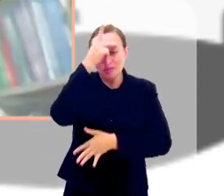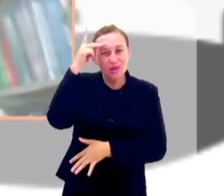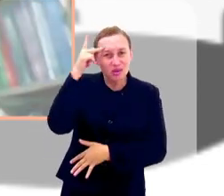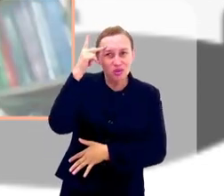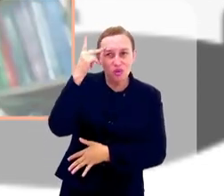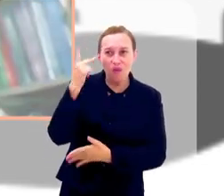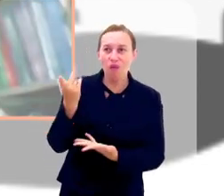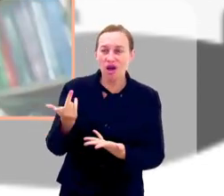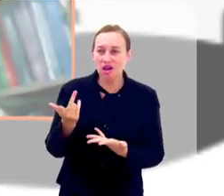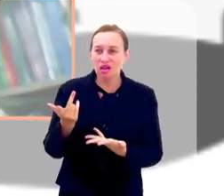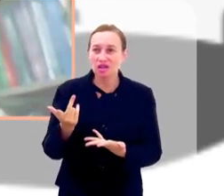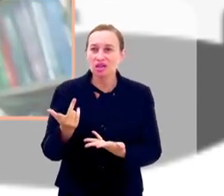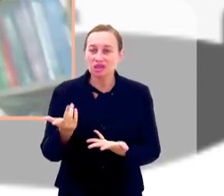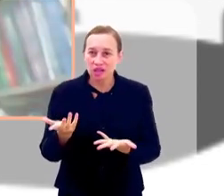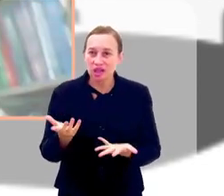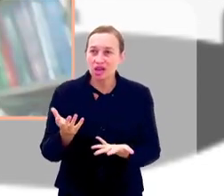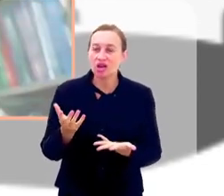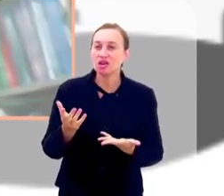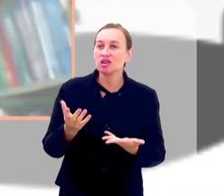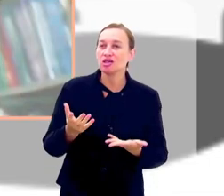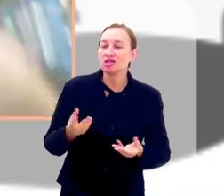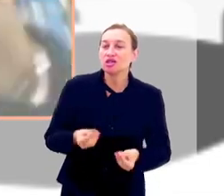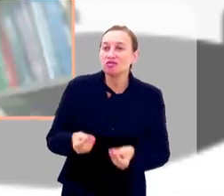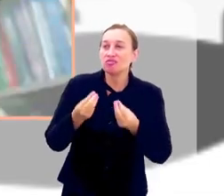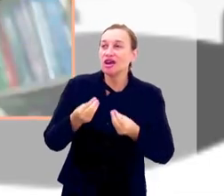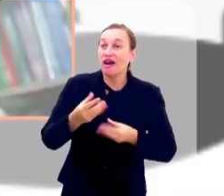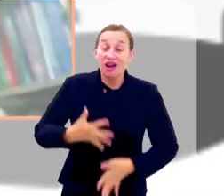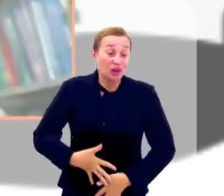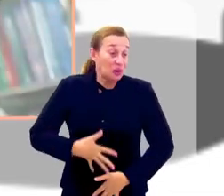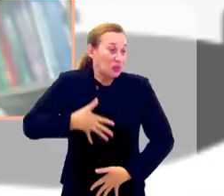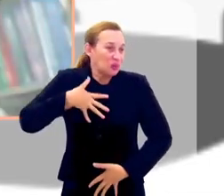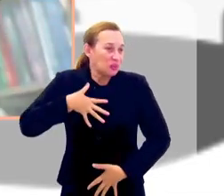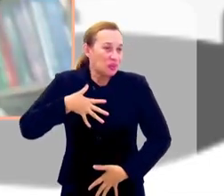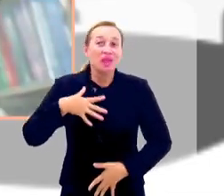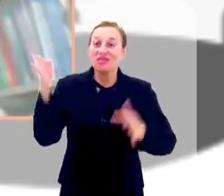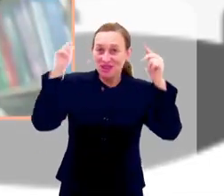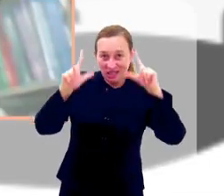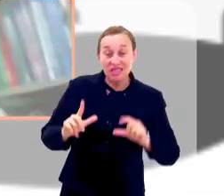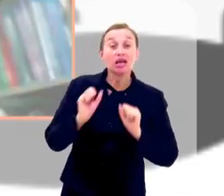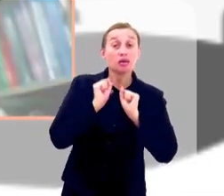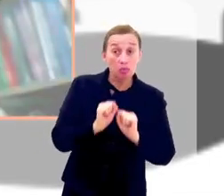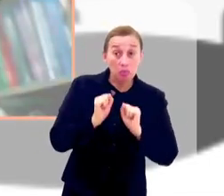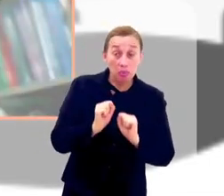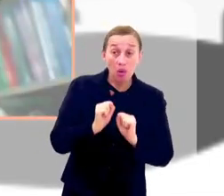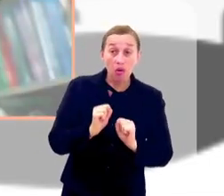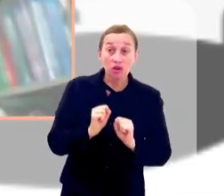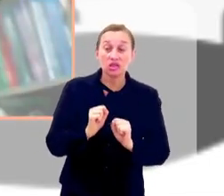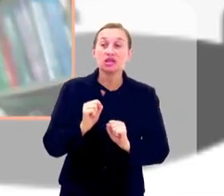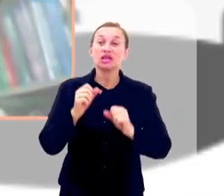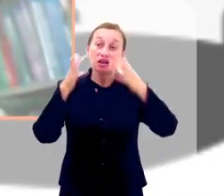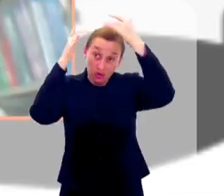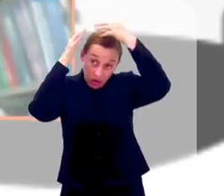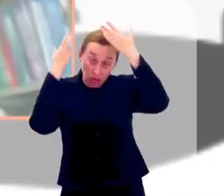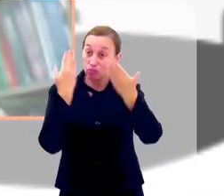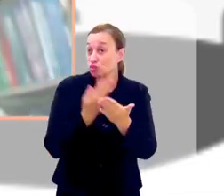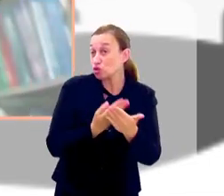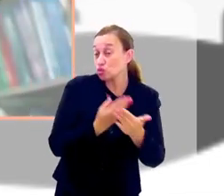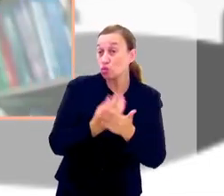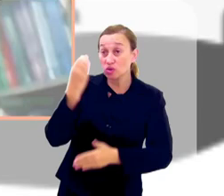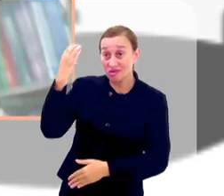ocitocina, que é chamado de hormônio do amor, que me traz sensação de bem-estar. Então, a felicidade também pode vir das